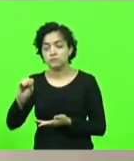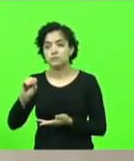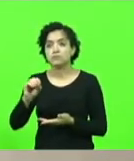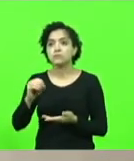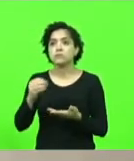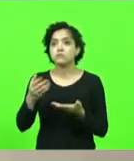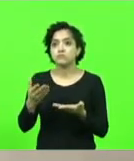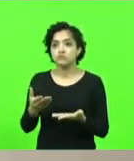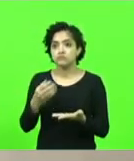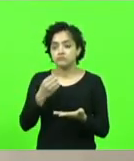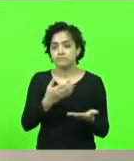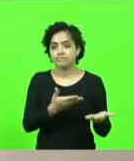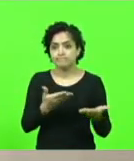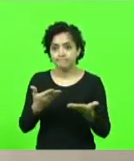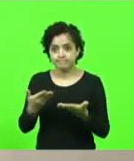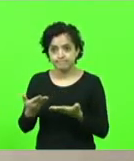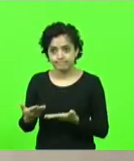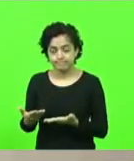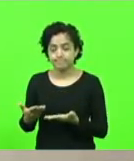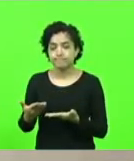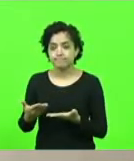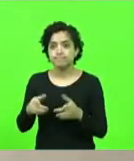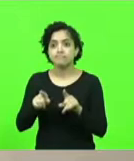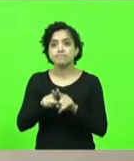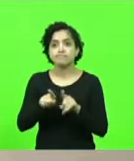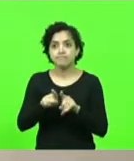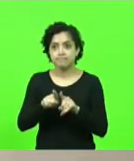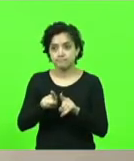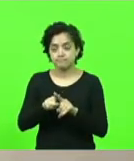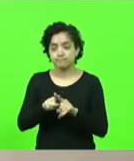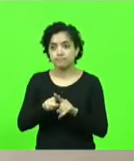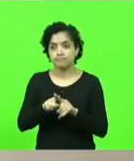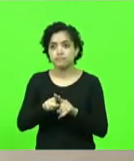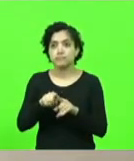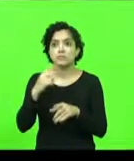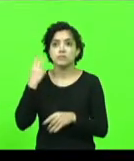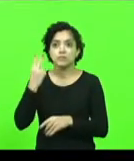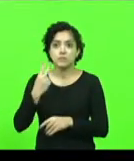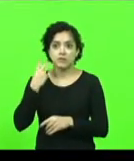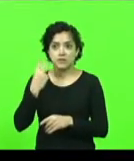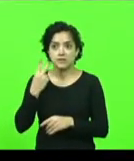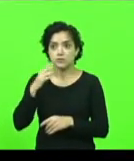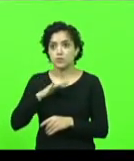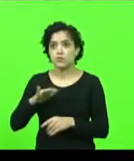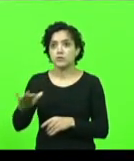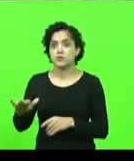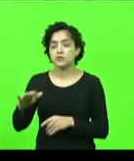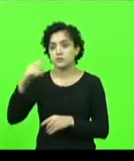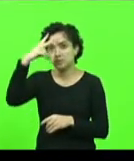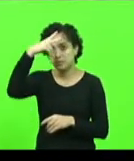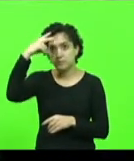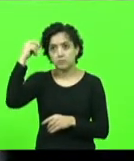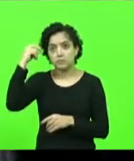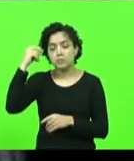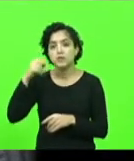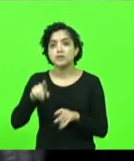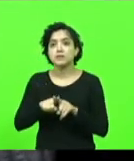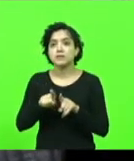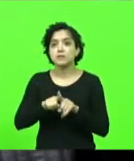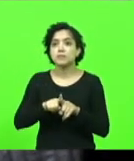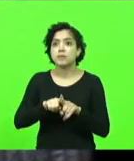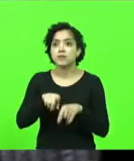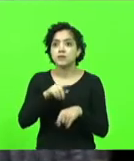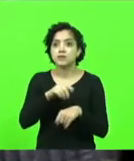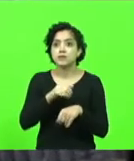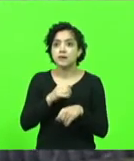honra com a sua presença e a presença também dos vereadores Mirins do município de Blumenau minha cidade de